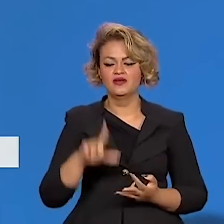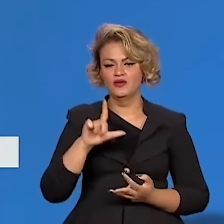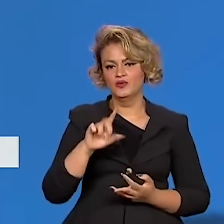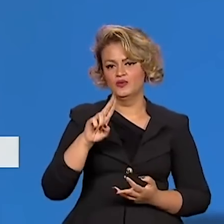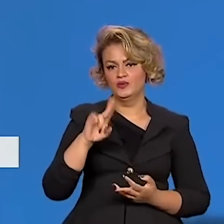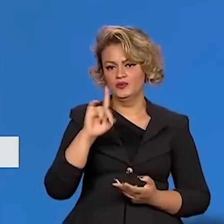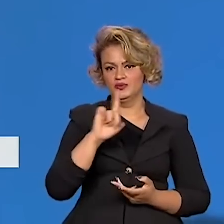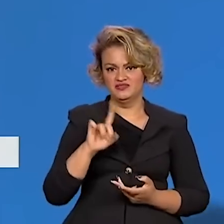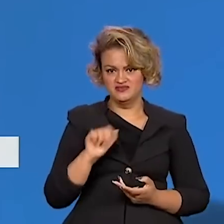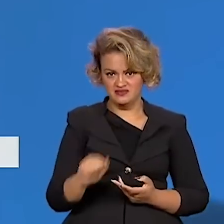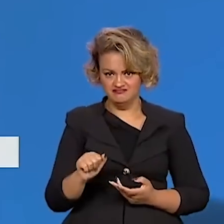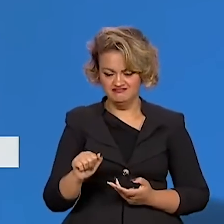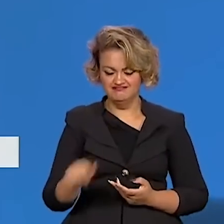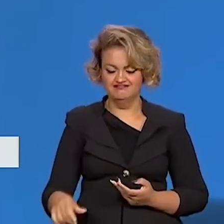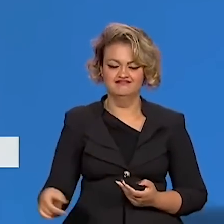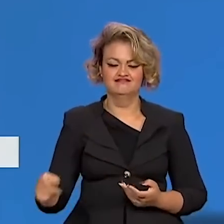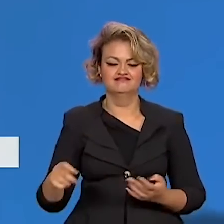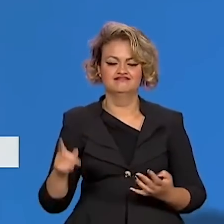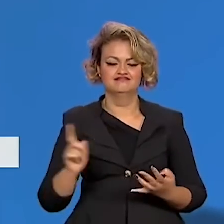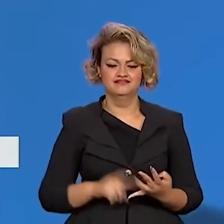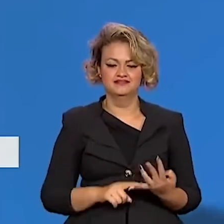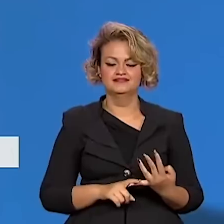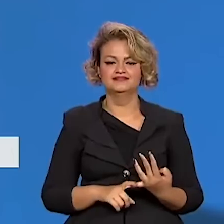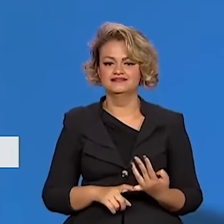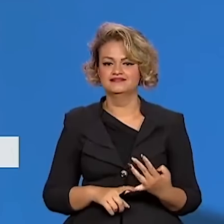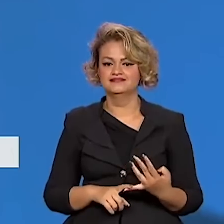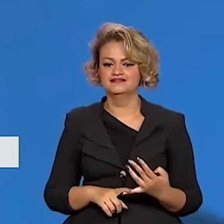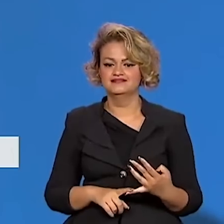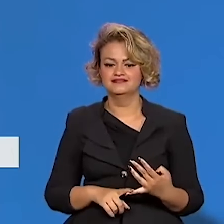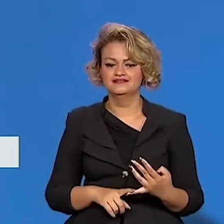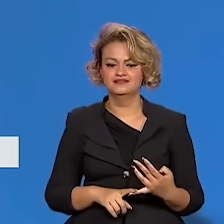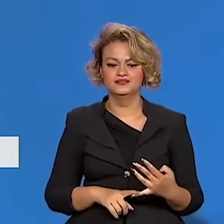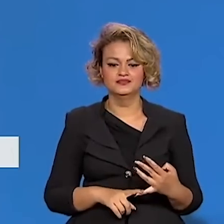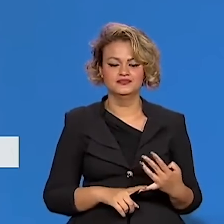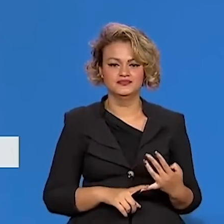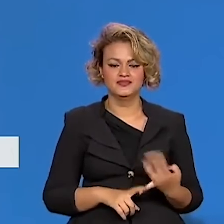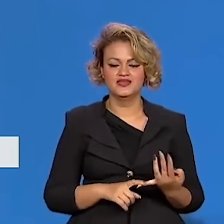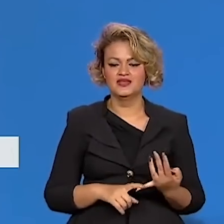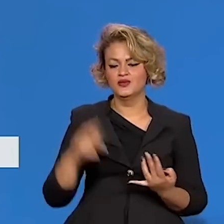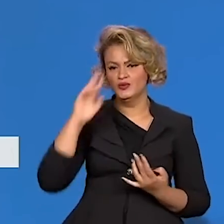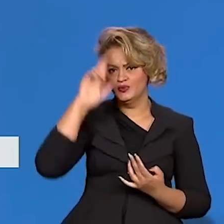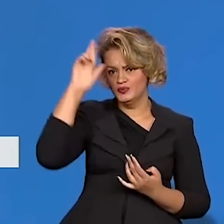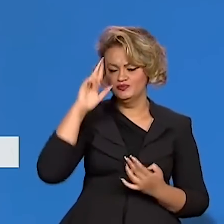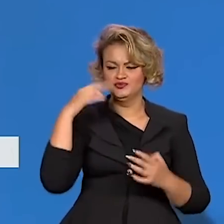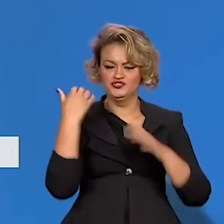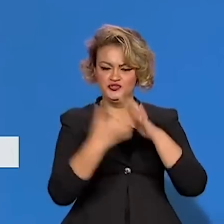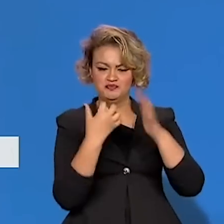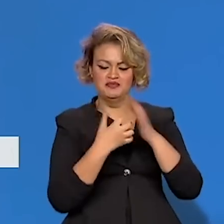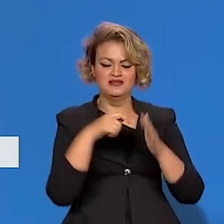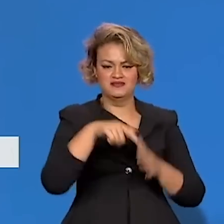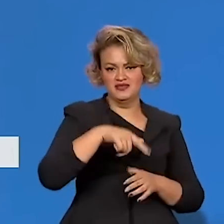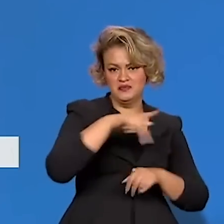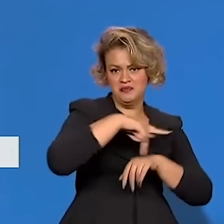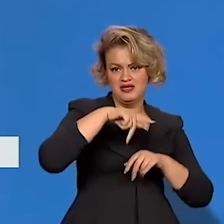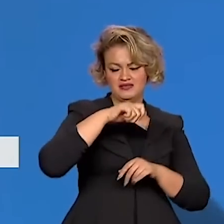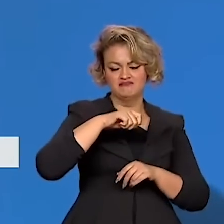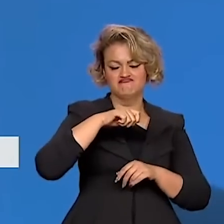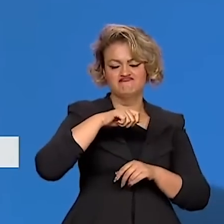Salgueiro presidente da Câmara de Matozinhos empresários portugueses